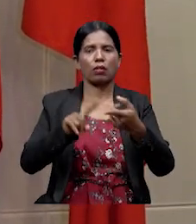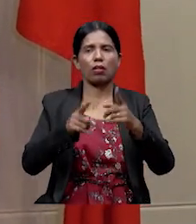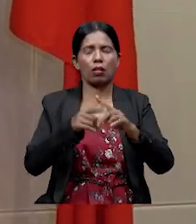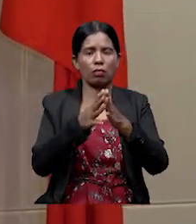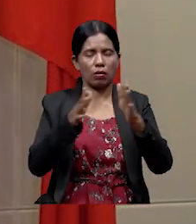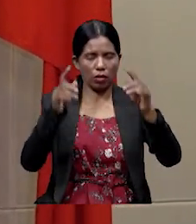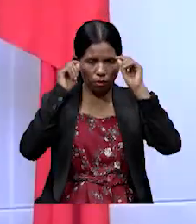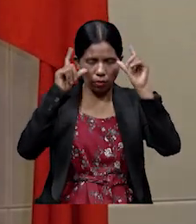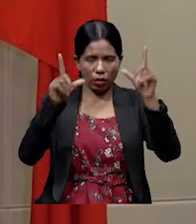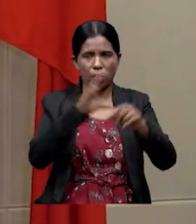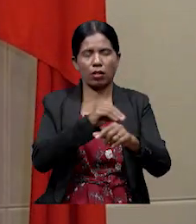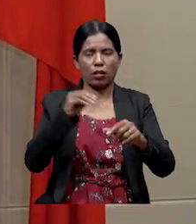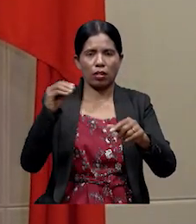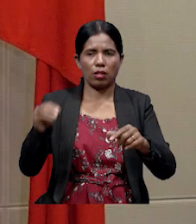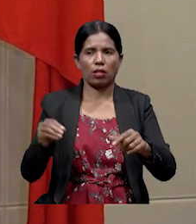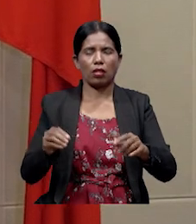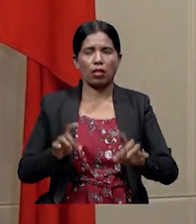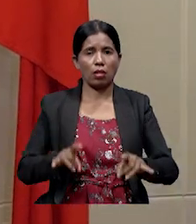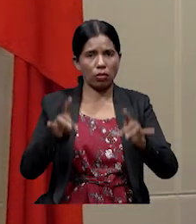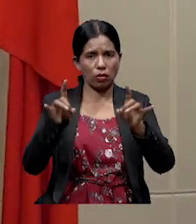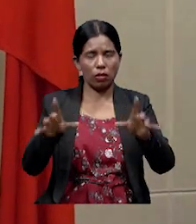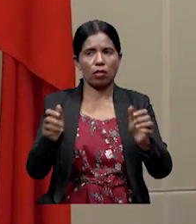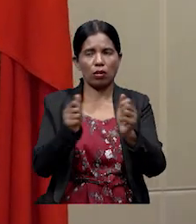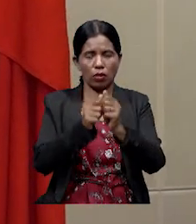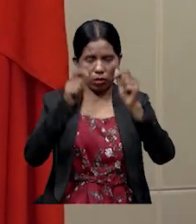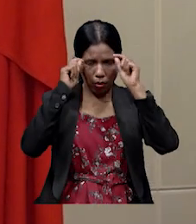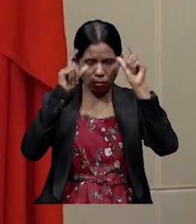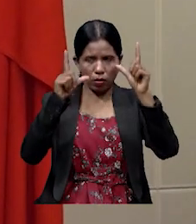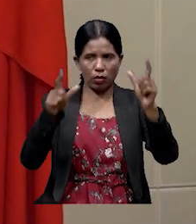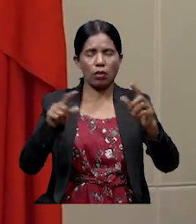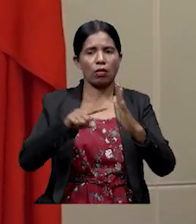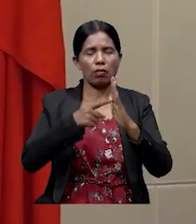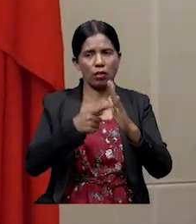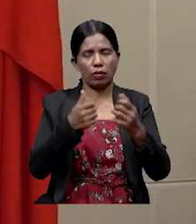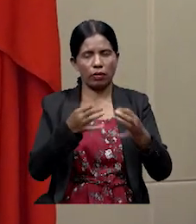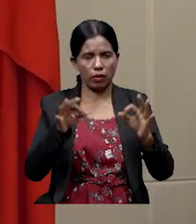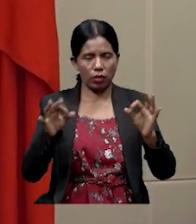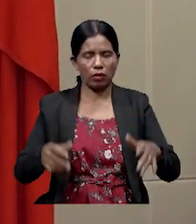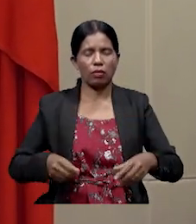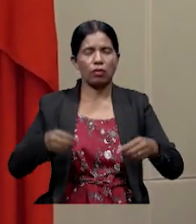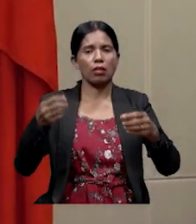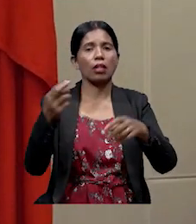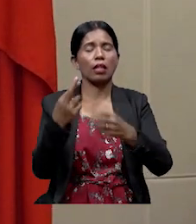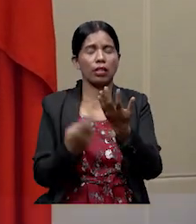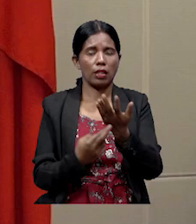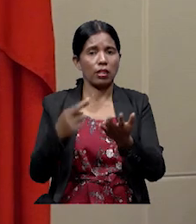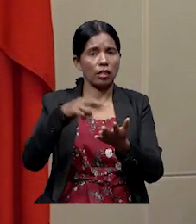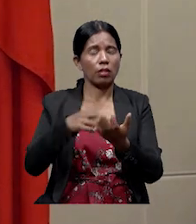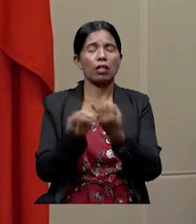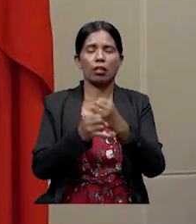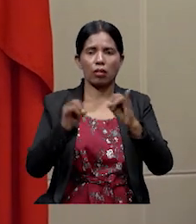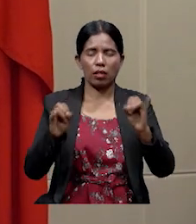Niang, ligação atual Governador-Geral da Austrália ao Timor-Leste, Rahutiona Molocrestaro sa Independência, David